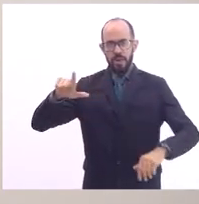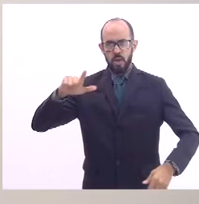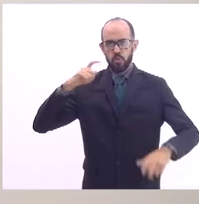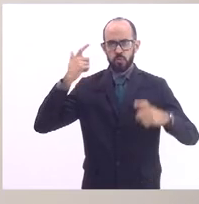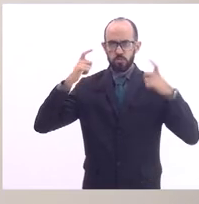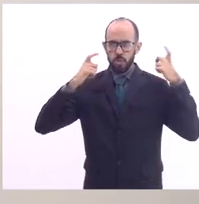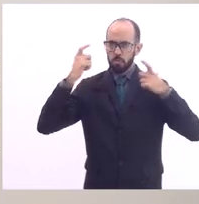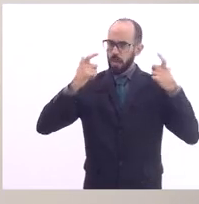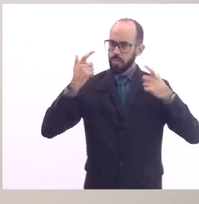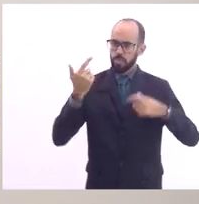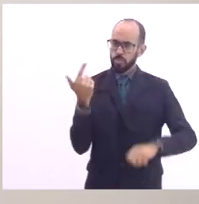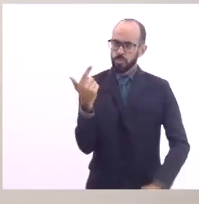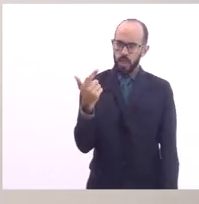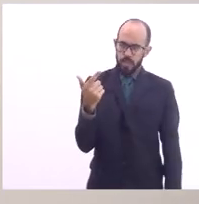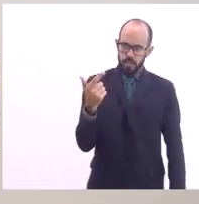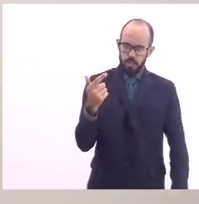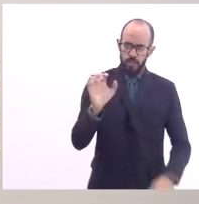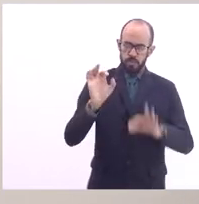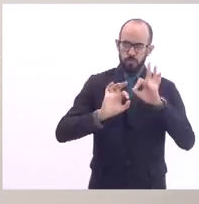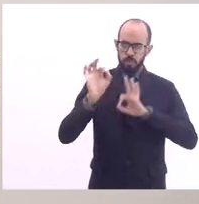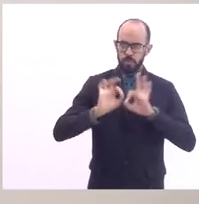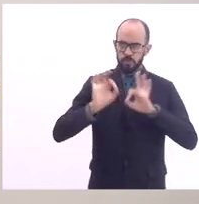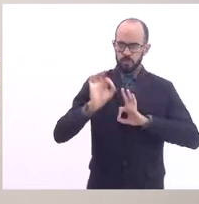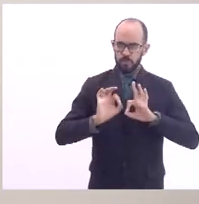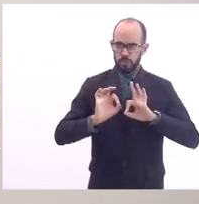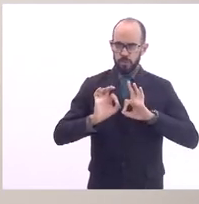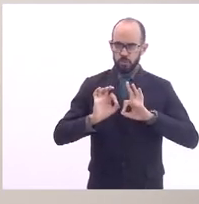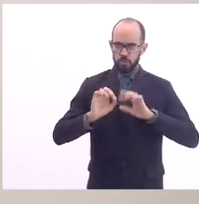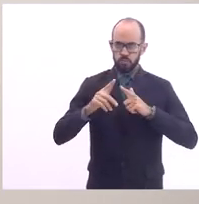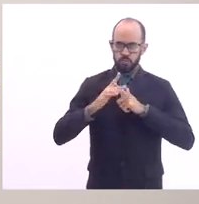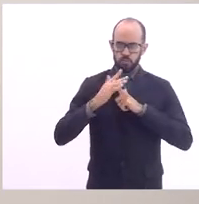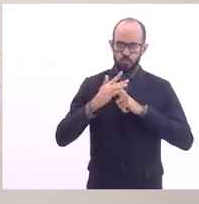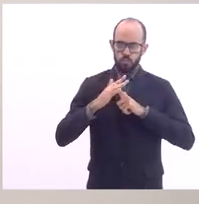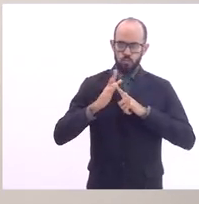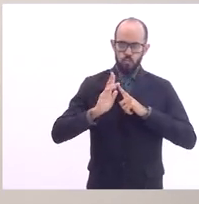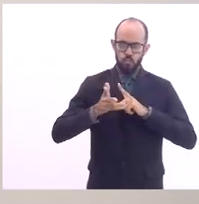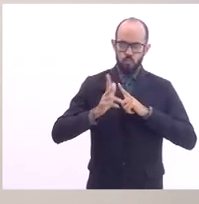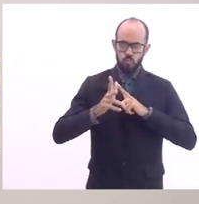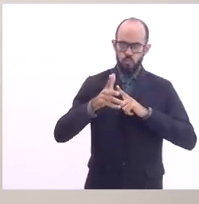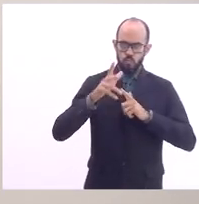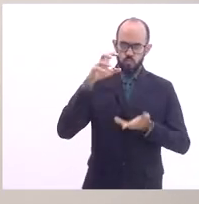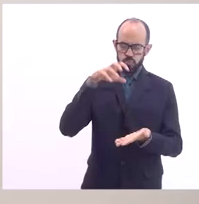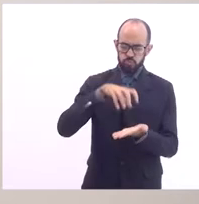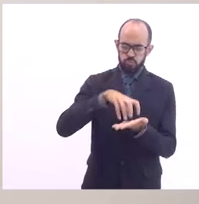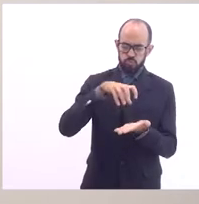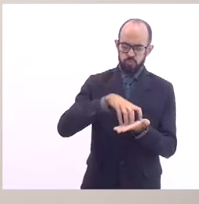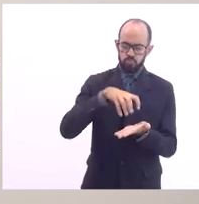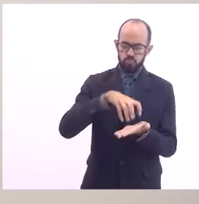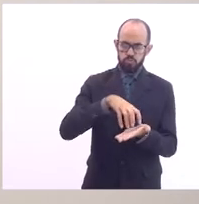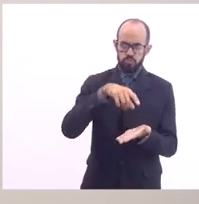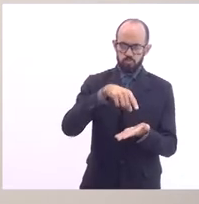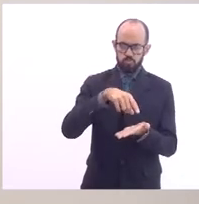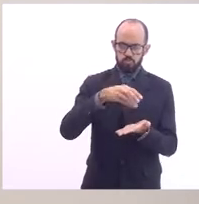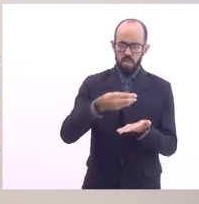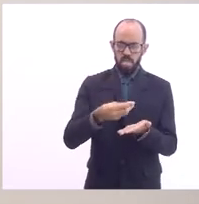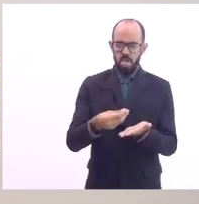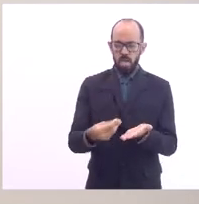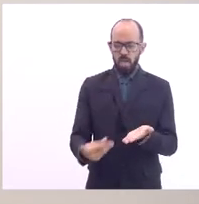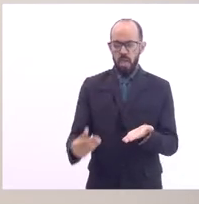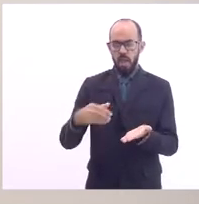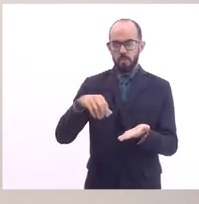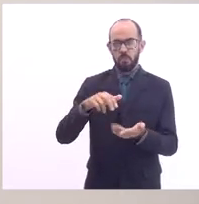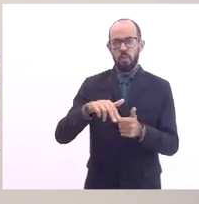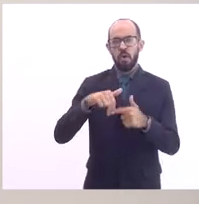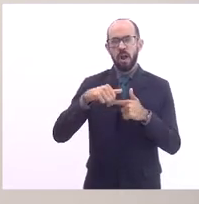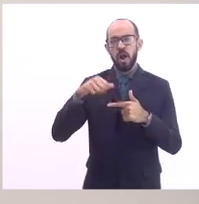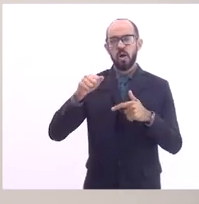de cuidar, de ter um planejamento de manutenção dos seus equipamentos que são deteriorados, entendeu? Pela